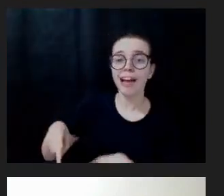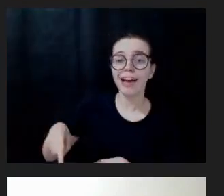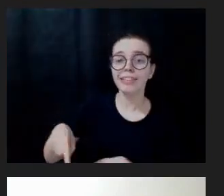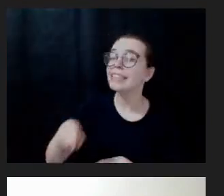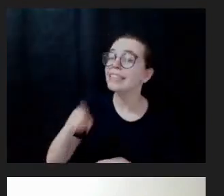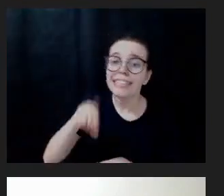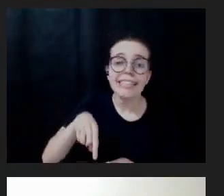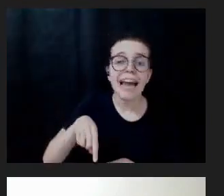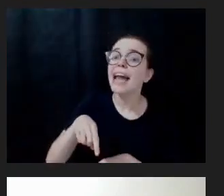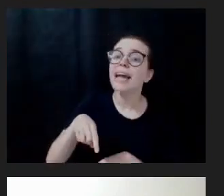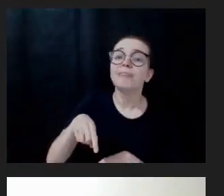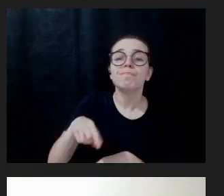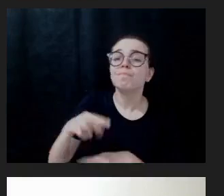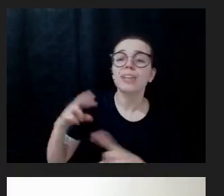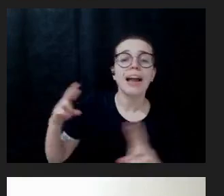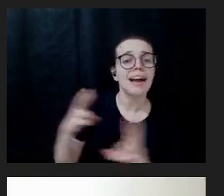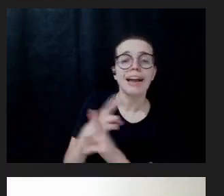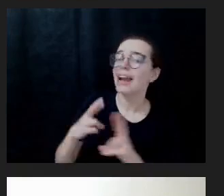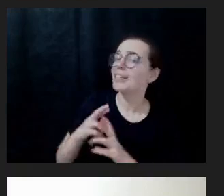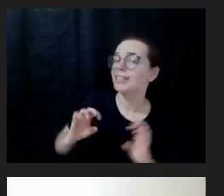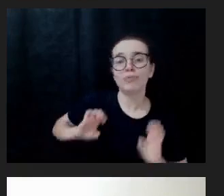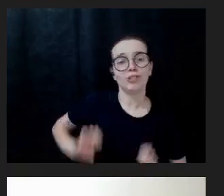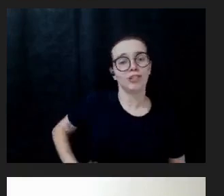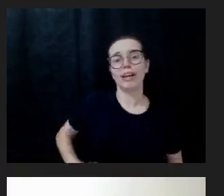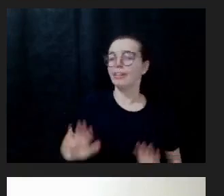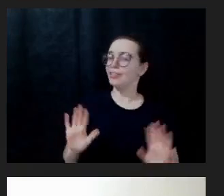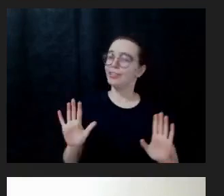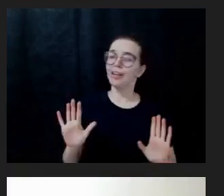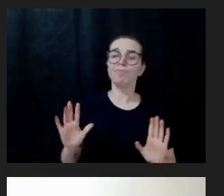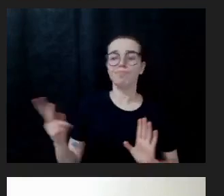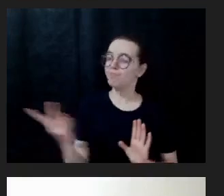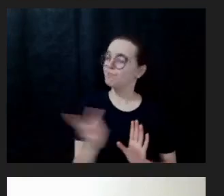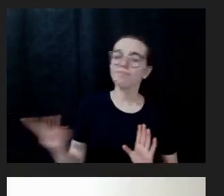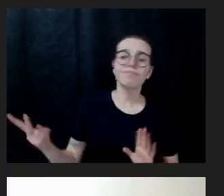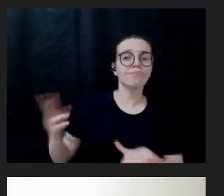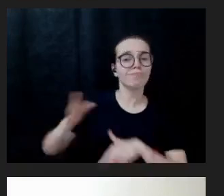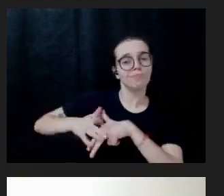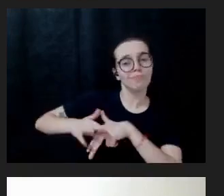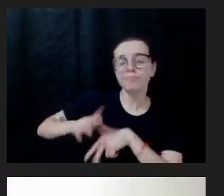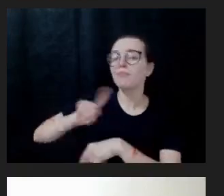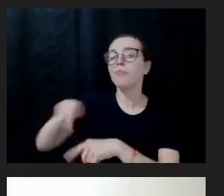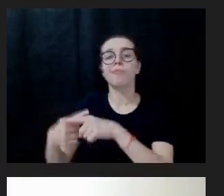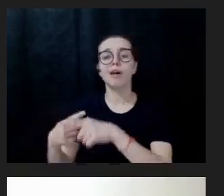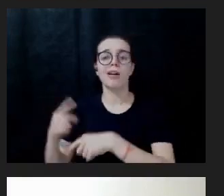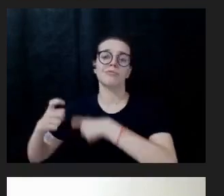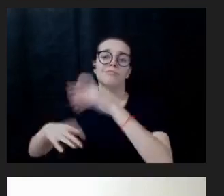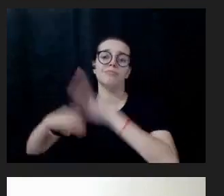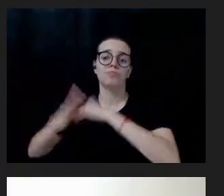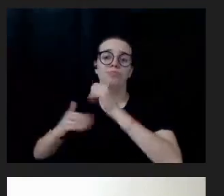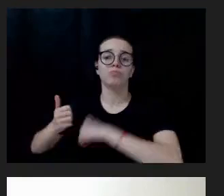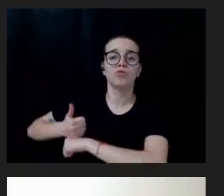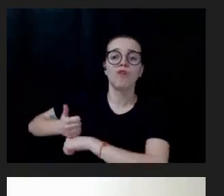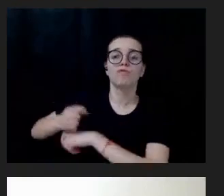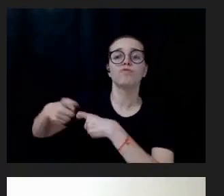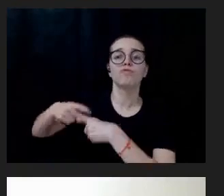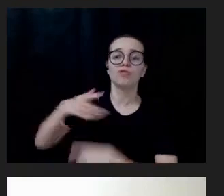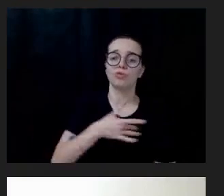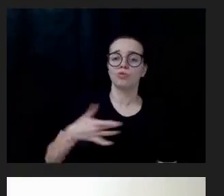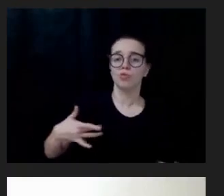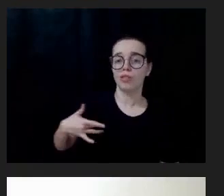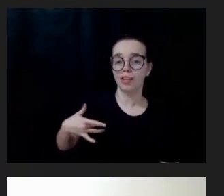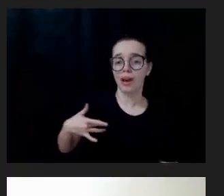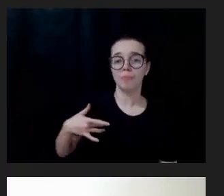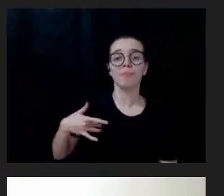médico-paciente. Então, a introdução de uma terceira pessoa nessa relação médico-paciente tem que ser